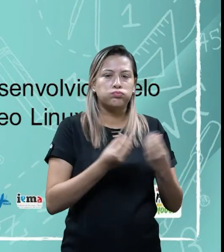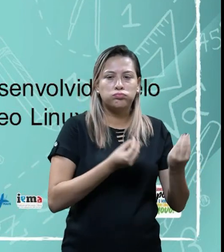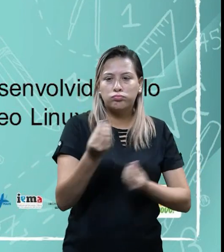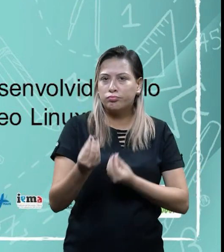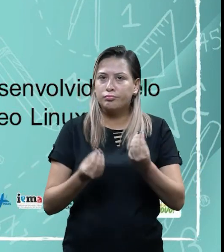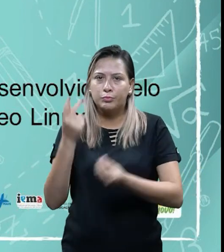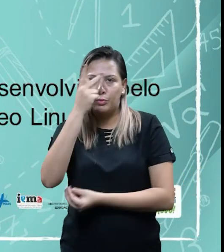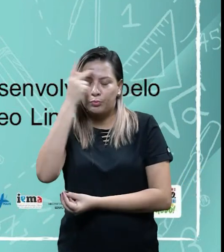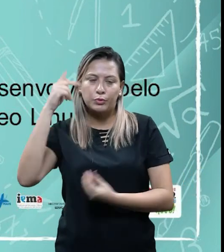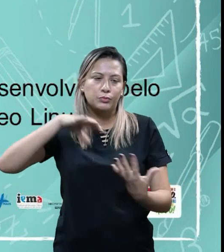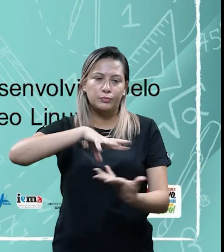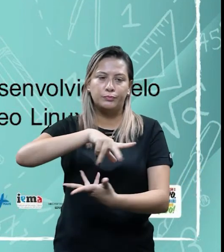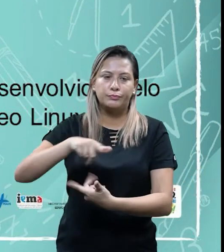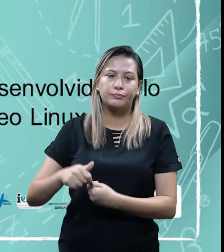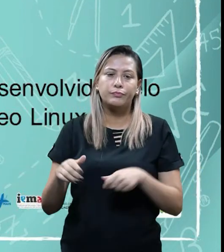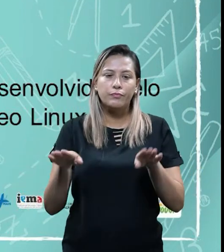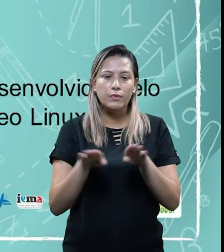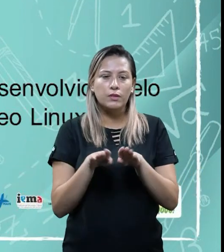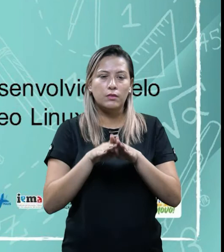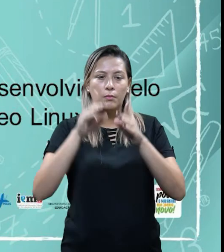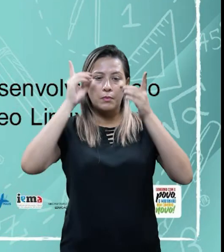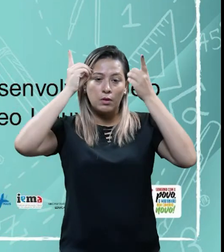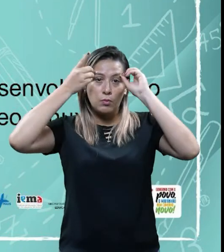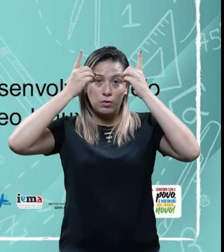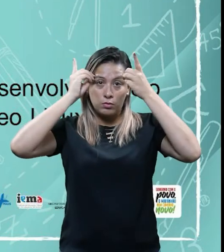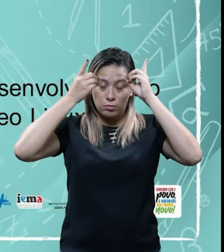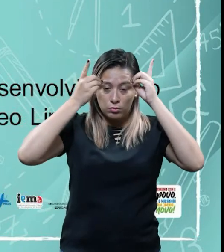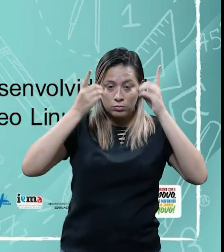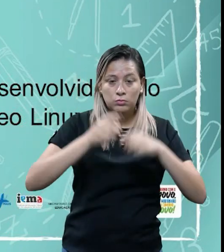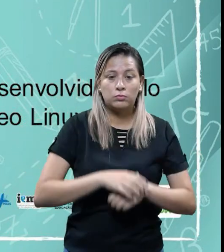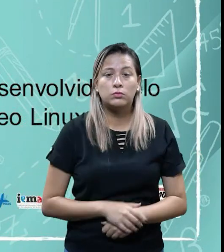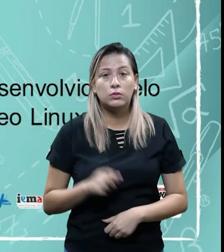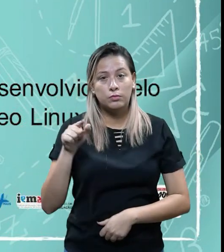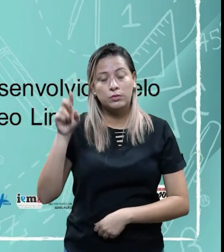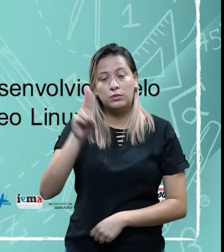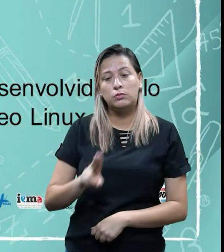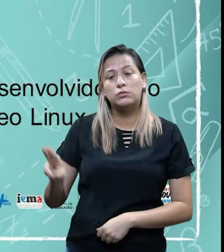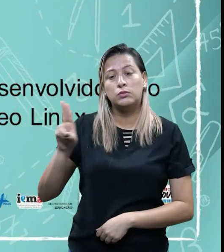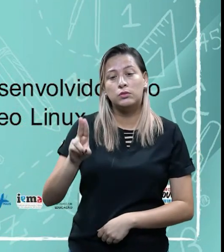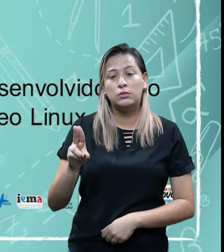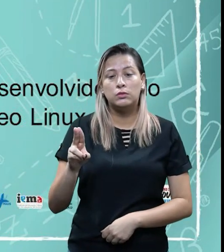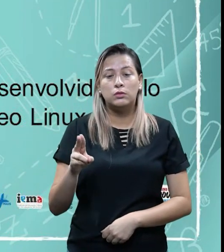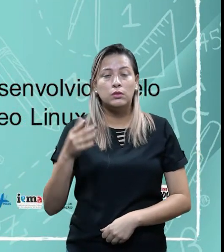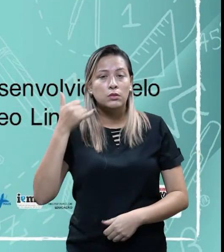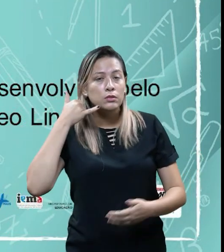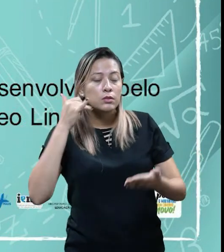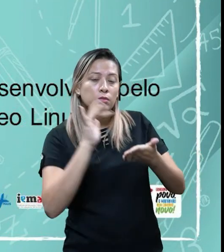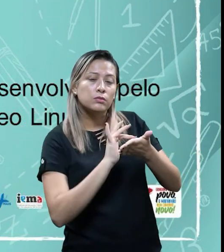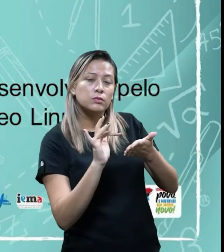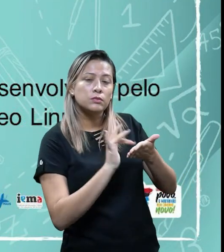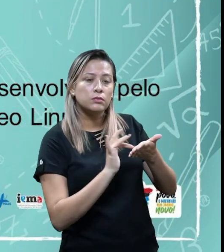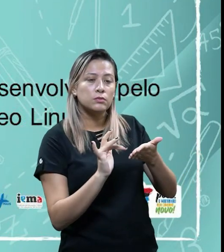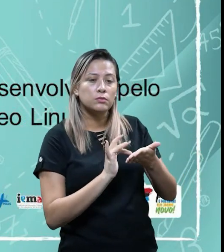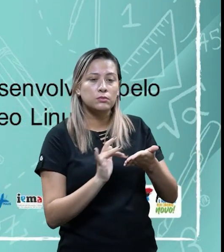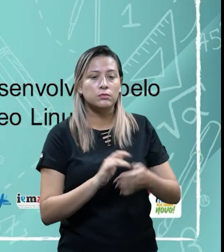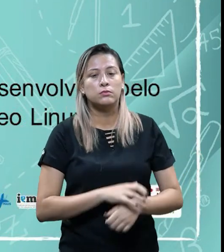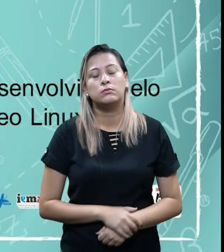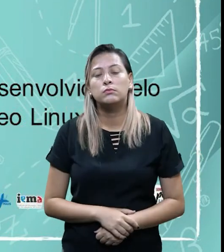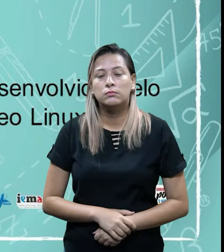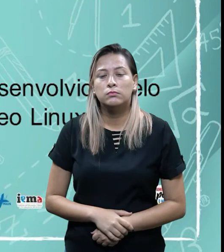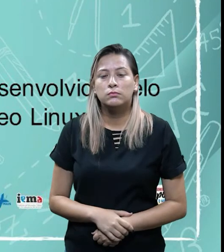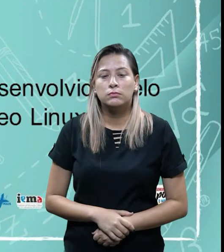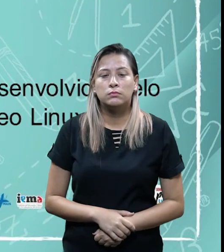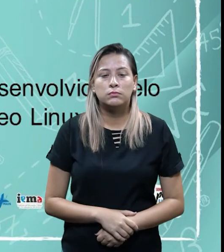do mundo. E o Android, aqueles que vocês utilizam que nos seus celulares, é um sistema operacional chamado